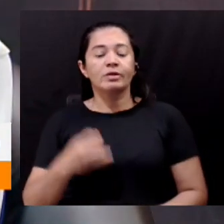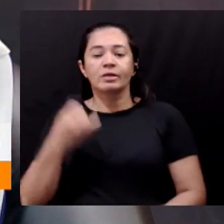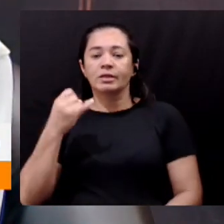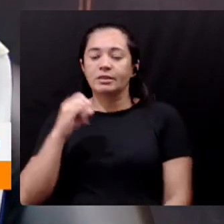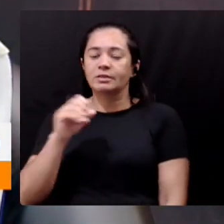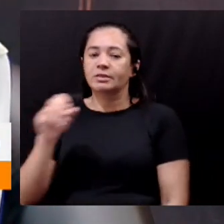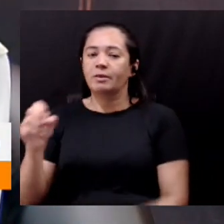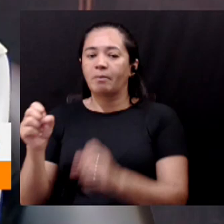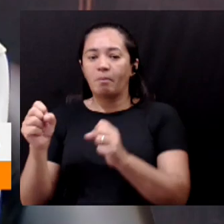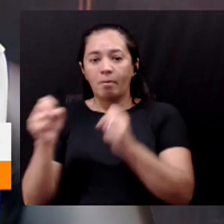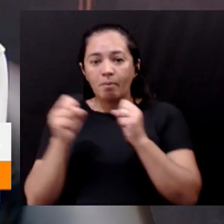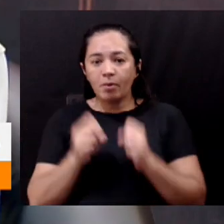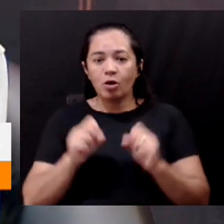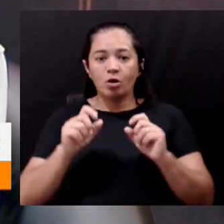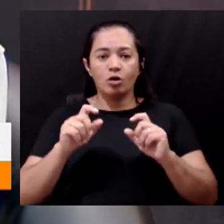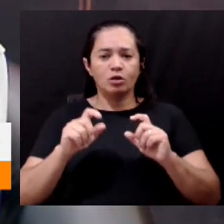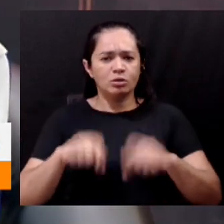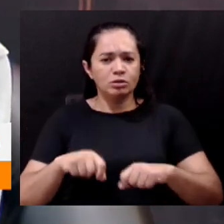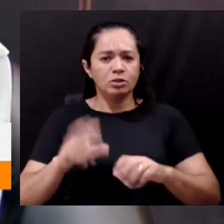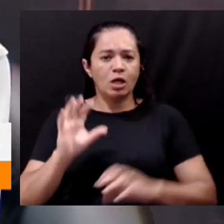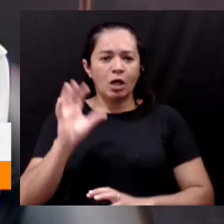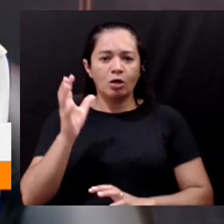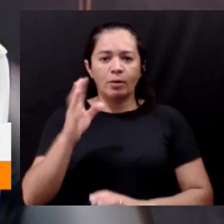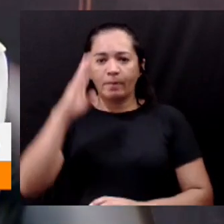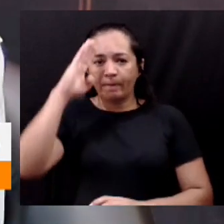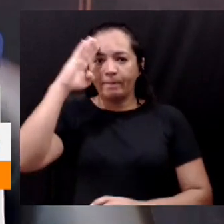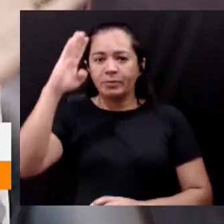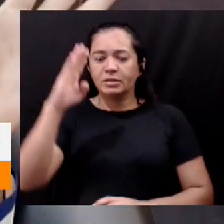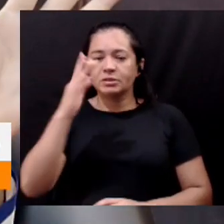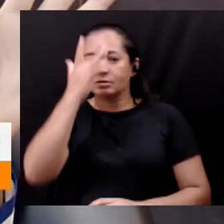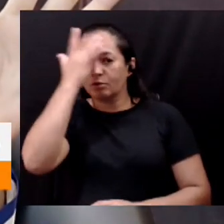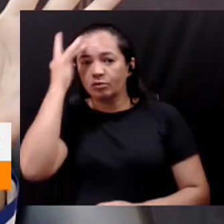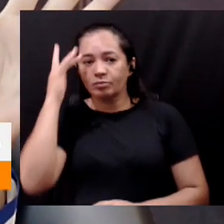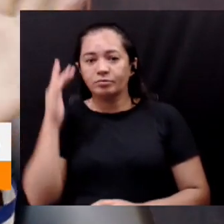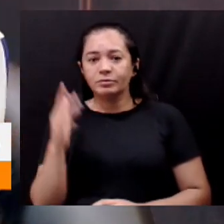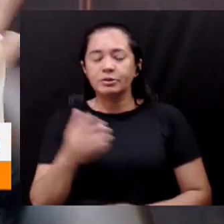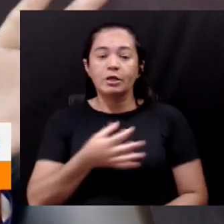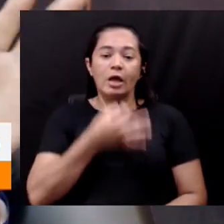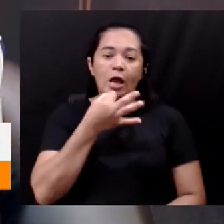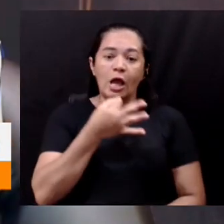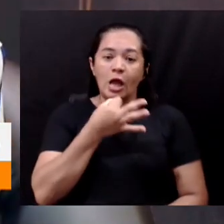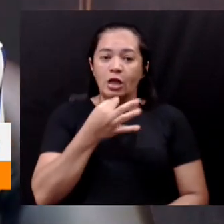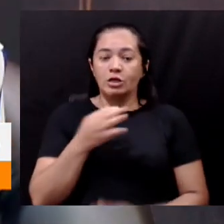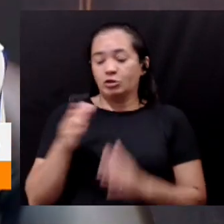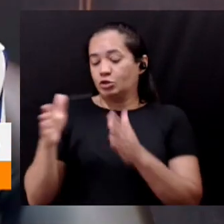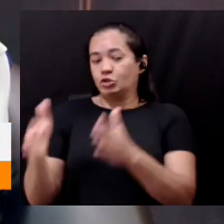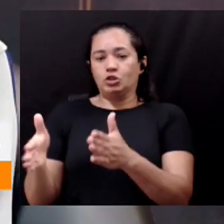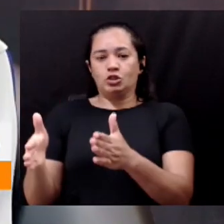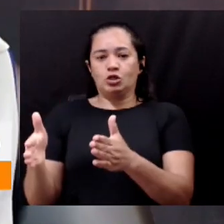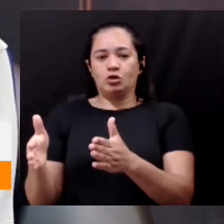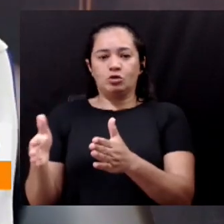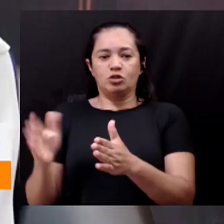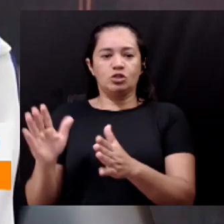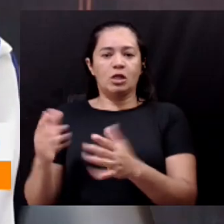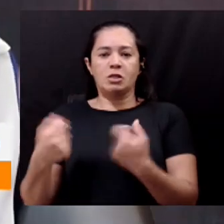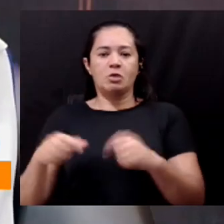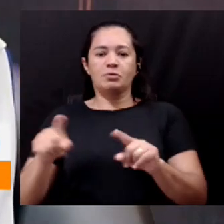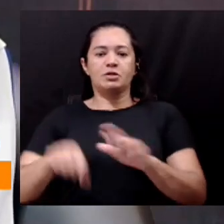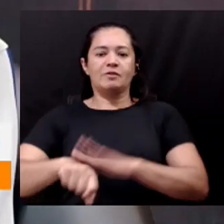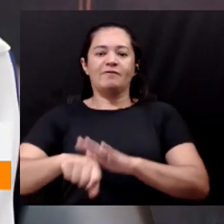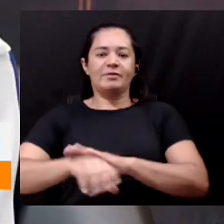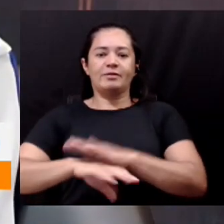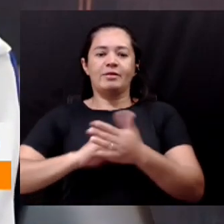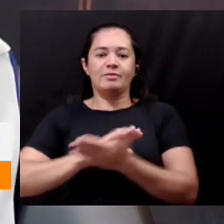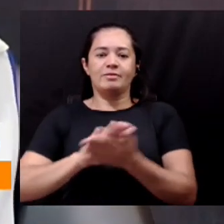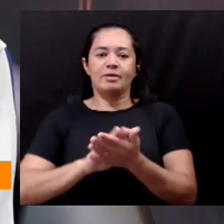mas acontece principalmente com pessoas que acham que chegaram e, enfim, já cheguei, não preciso fazer mais nada. Mas é essa